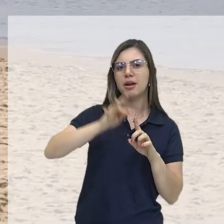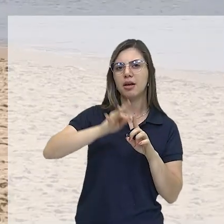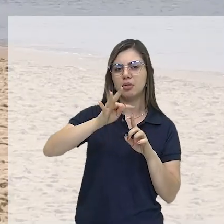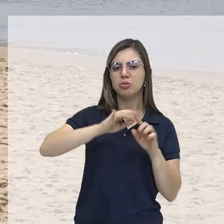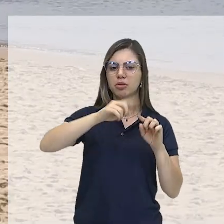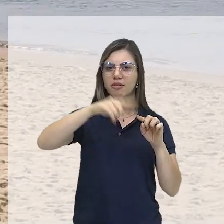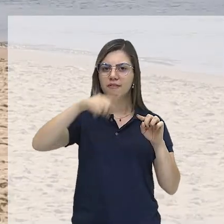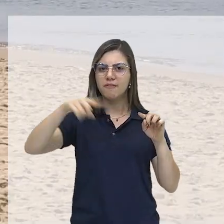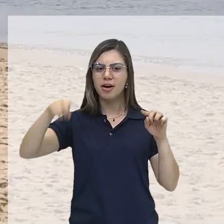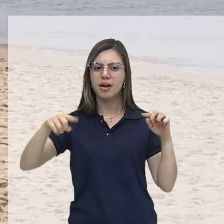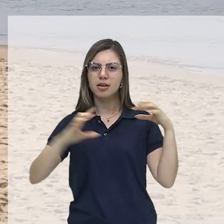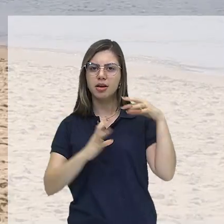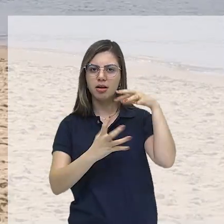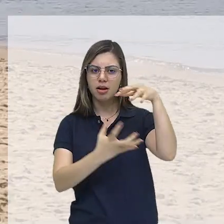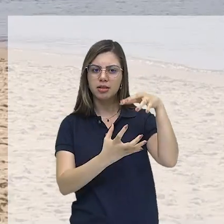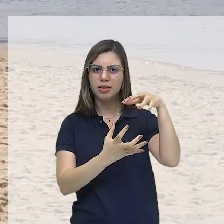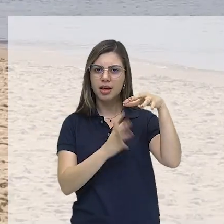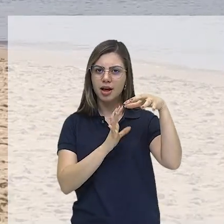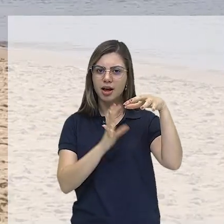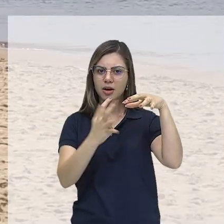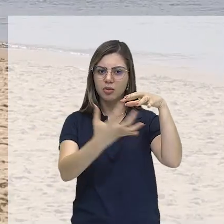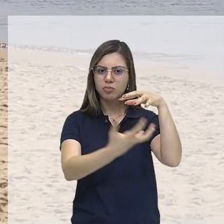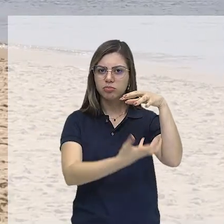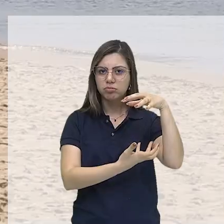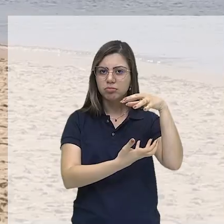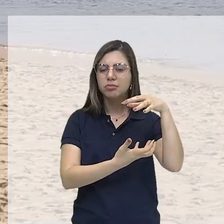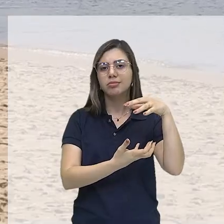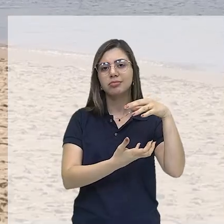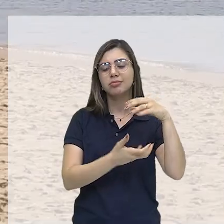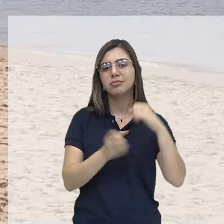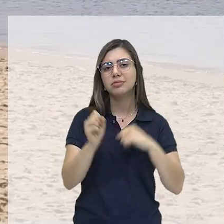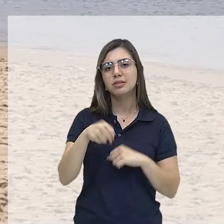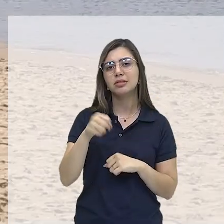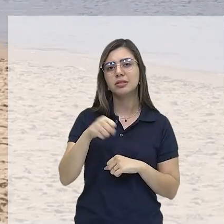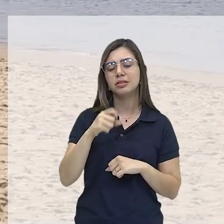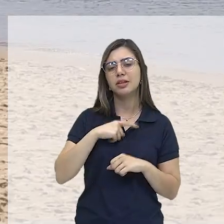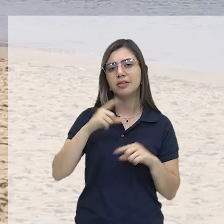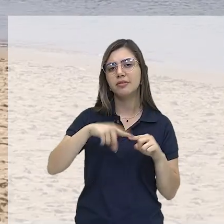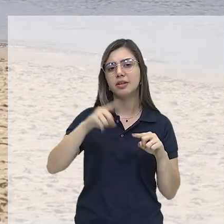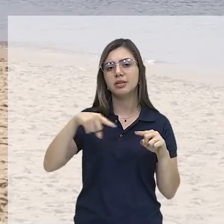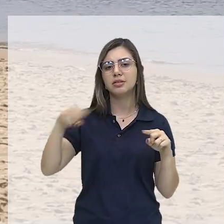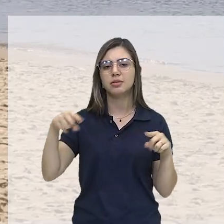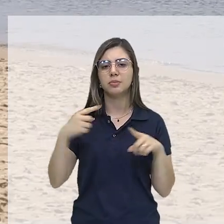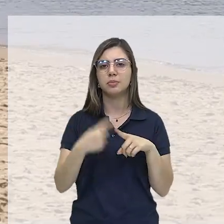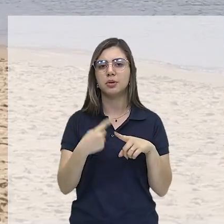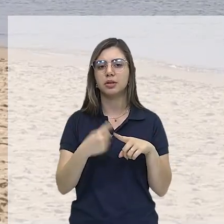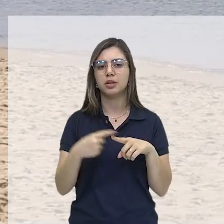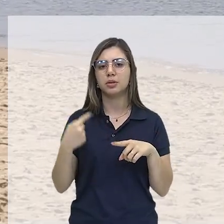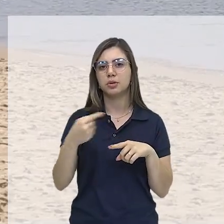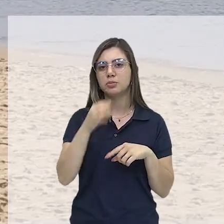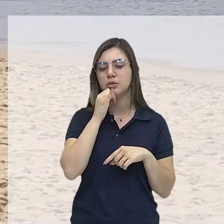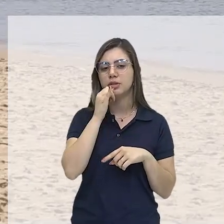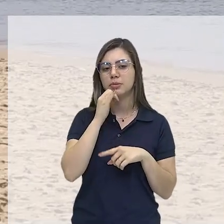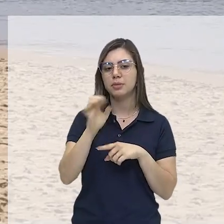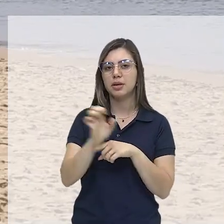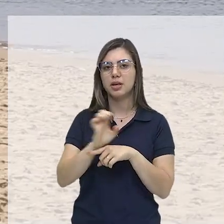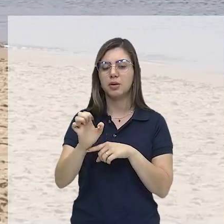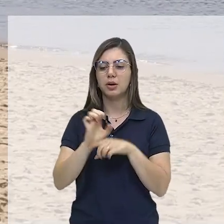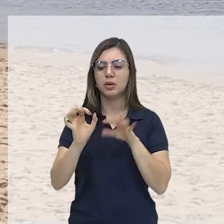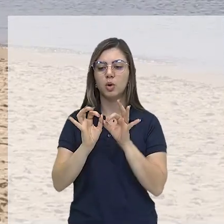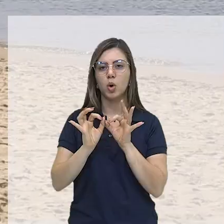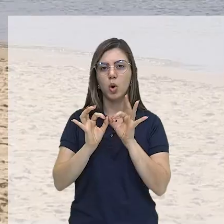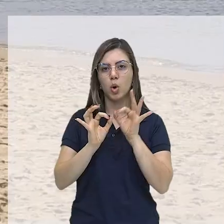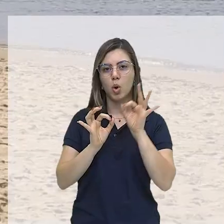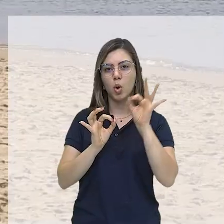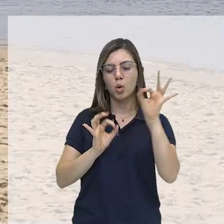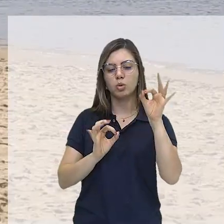as temperaturas variam ao redor do globo? A resposta é sim. À medida que nos afastamos